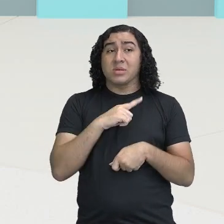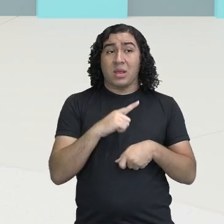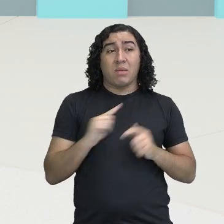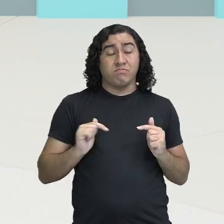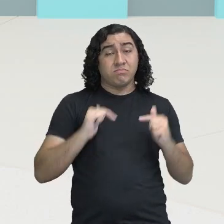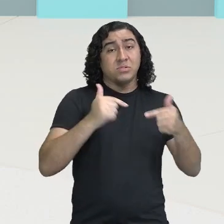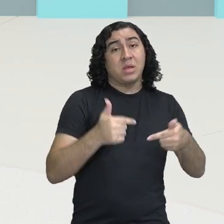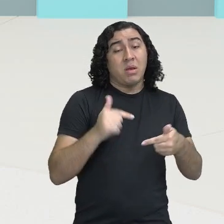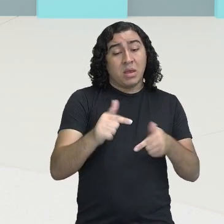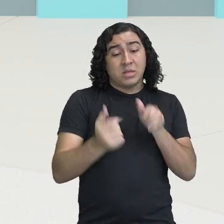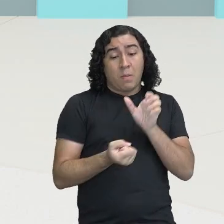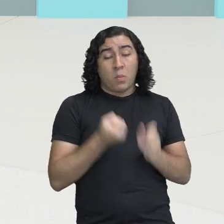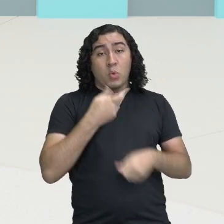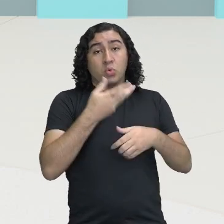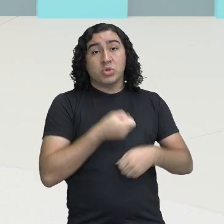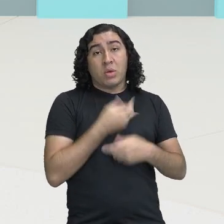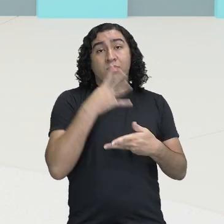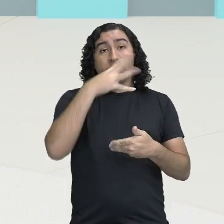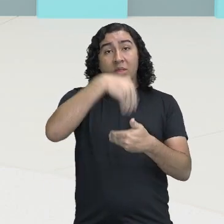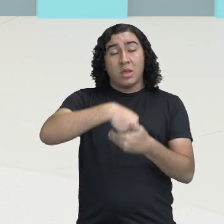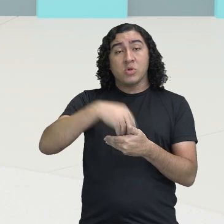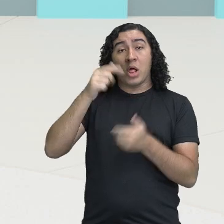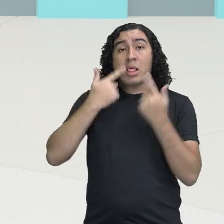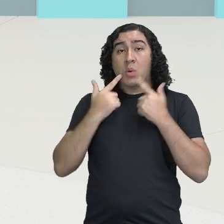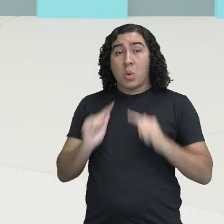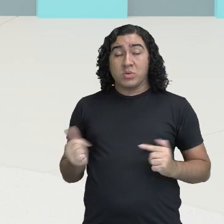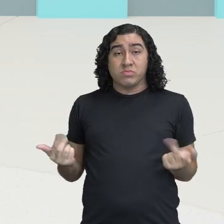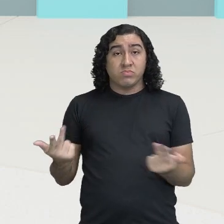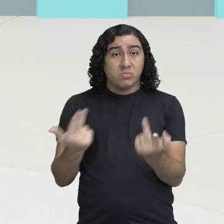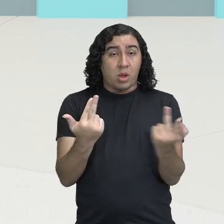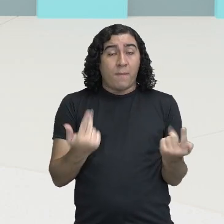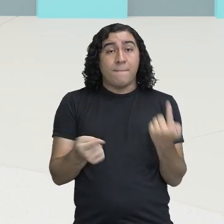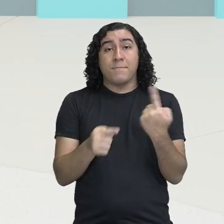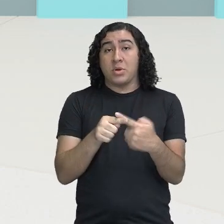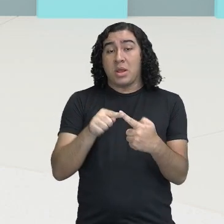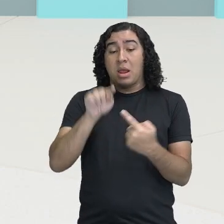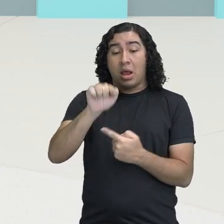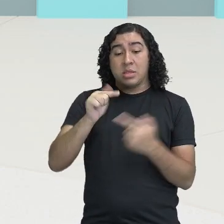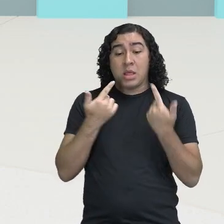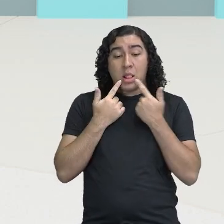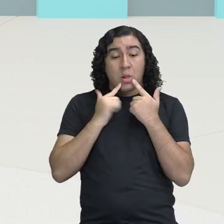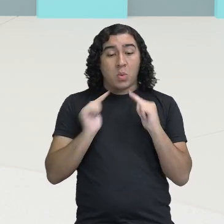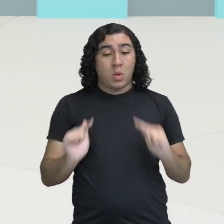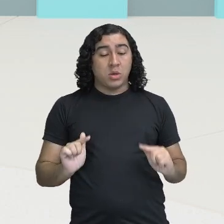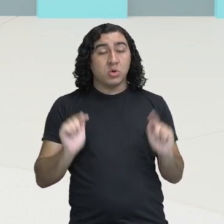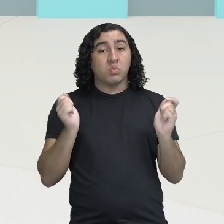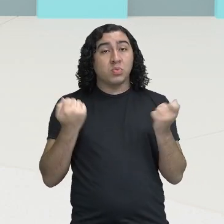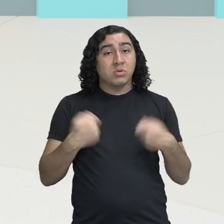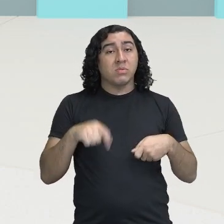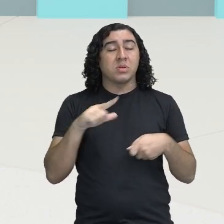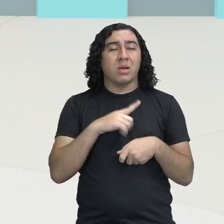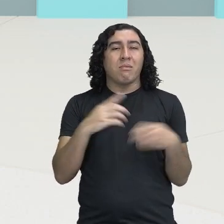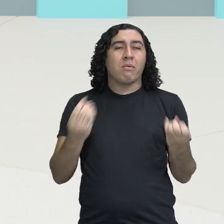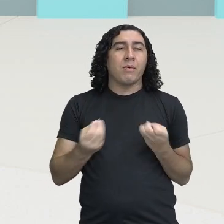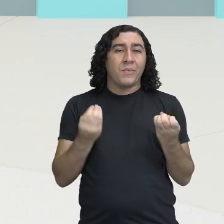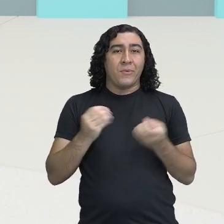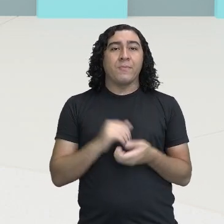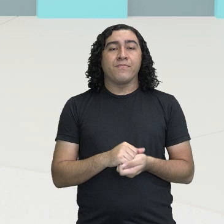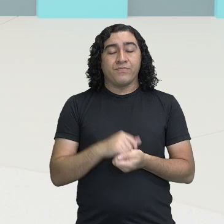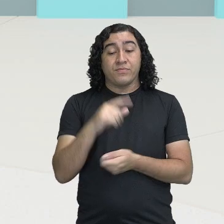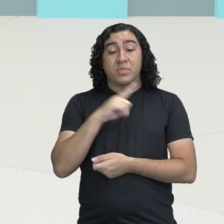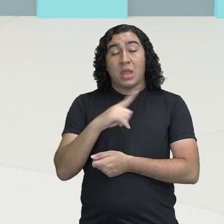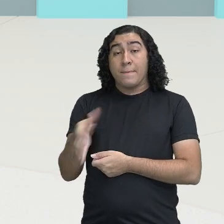uma produção dentro de uma mesma linguagem. Porque essa linguagem, ela pode ser feita de